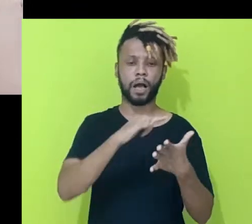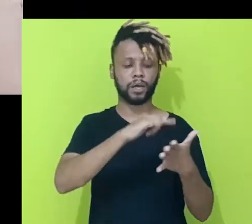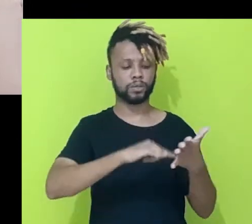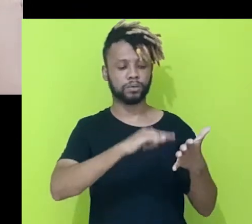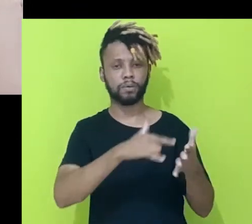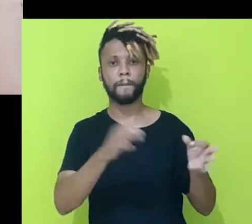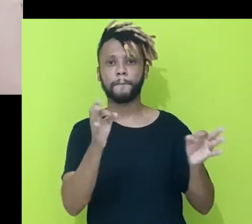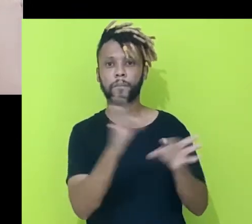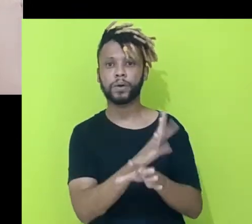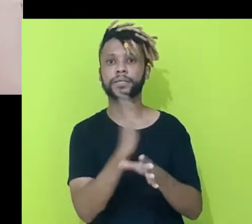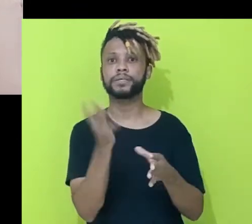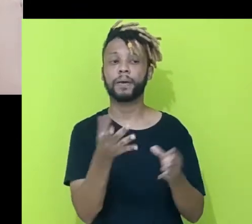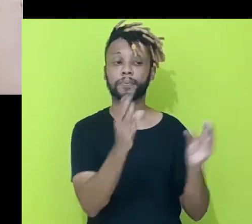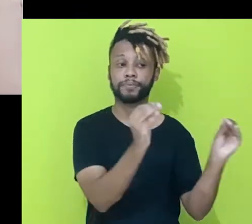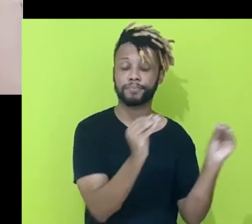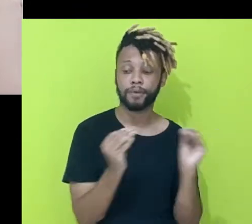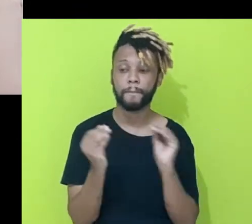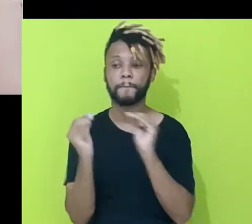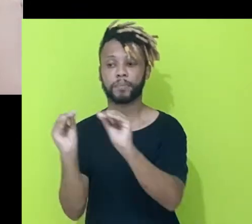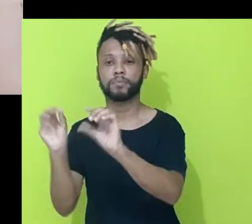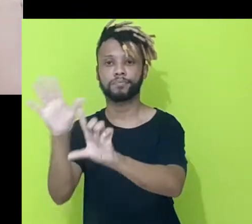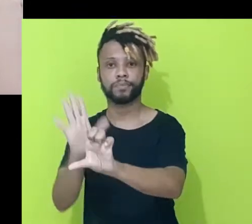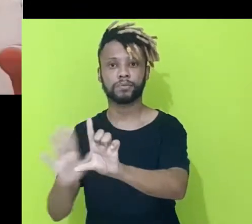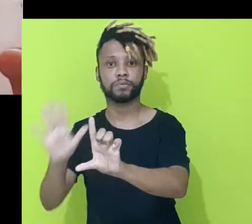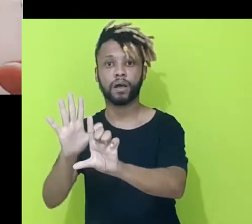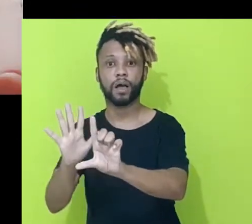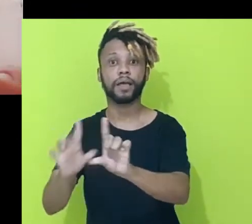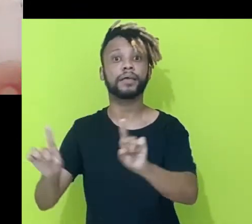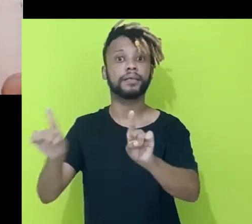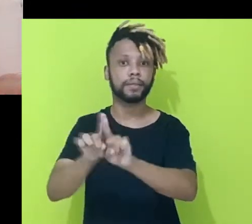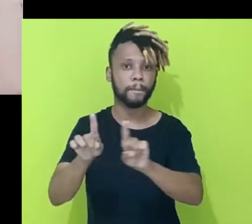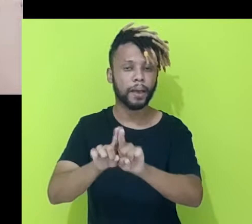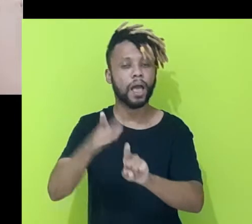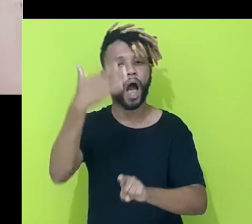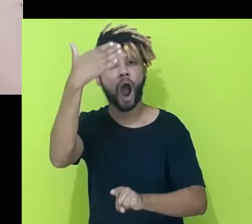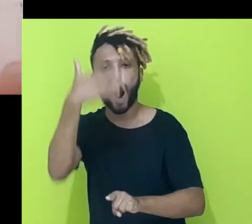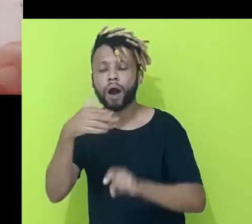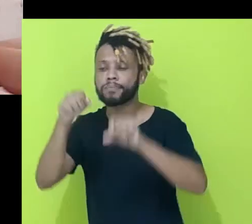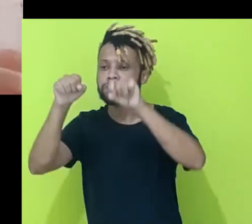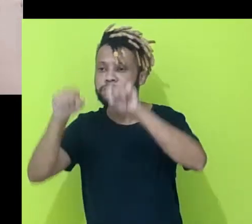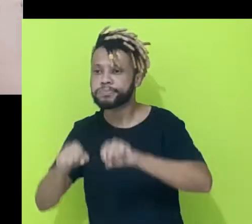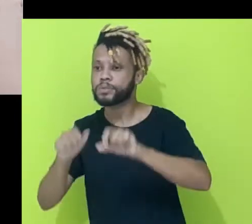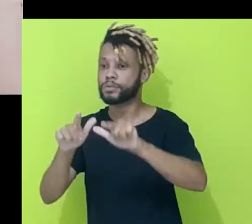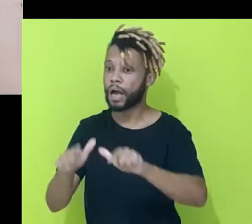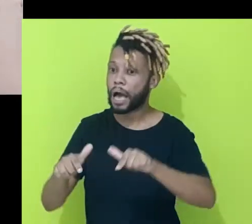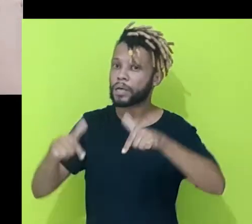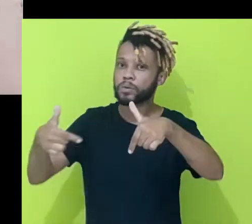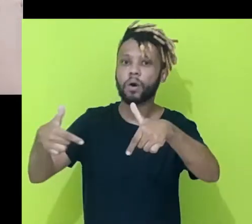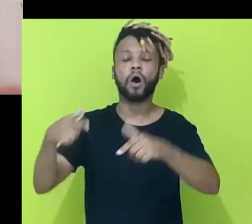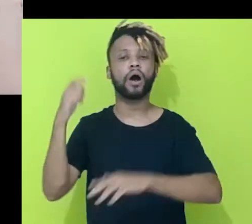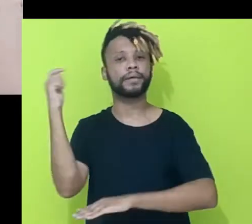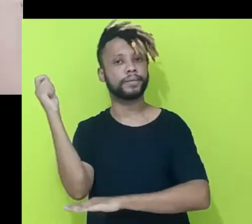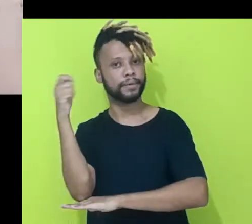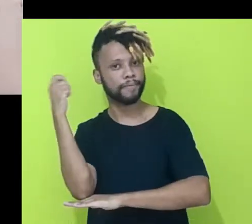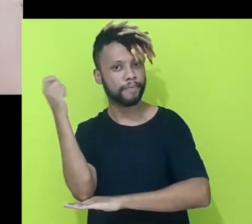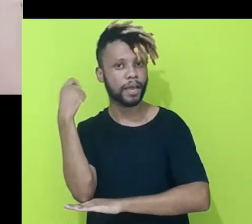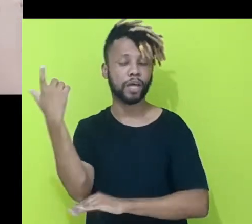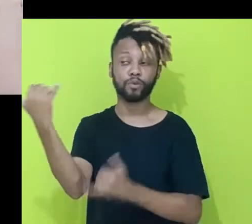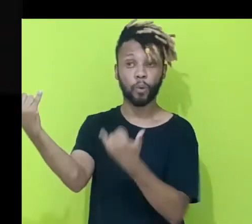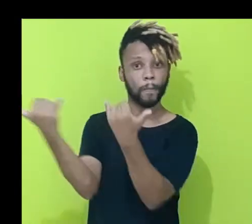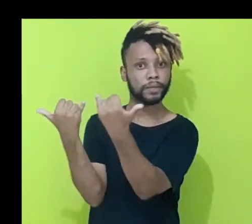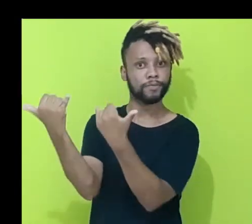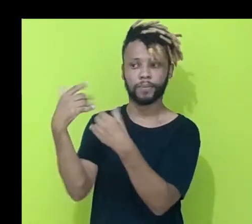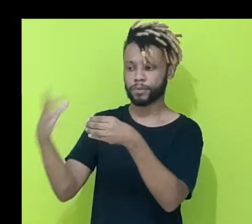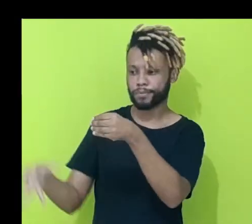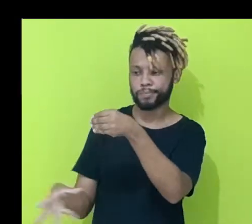projeto pronta para a gente anexar no sistema, como também as comprovações, né, de realização da